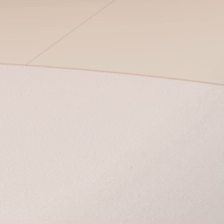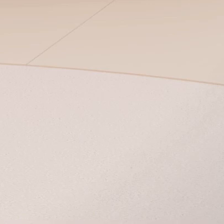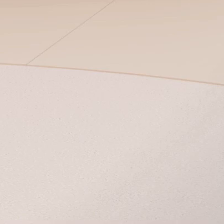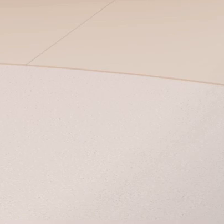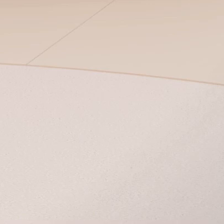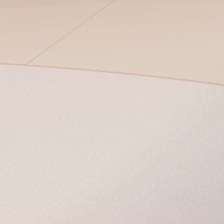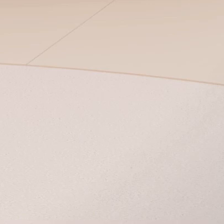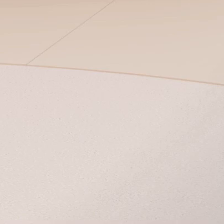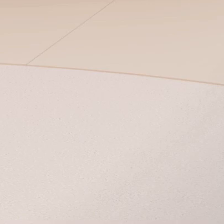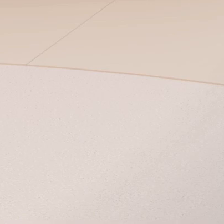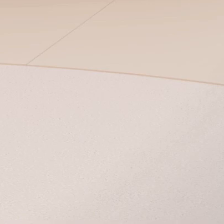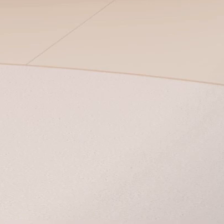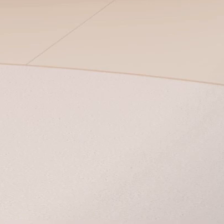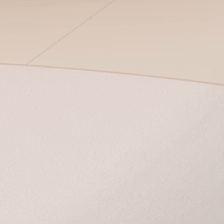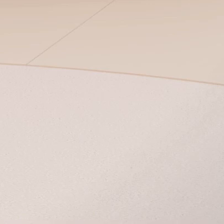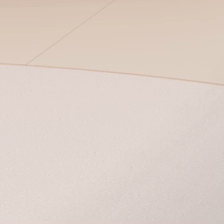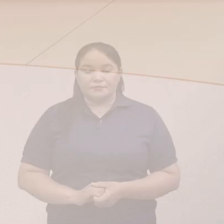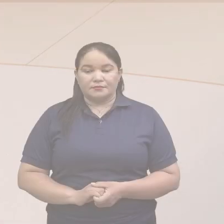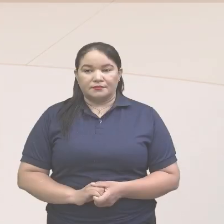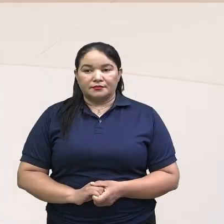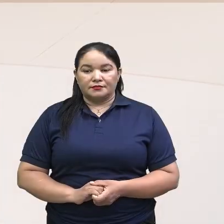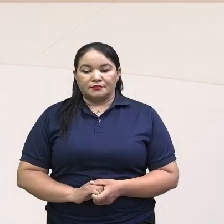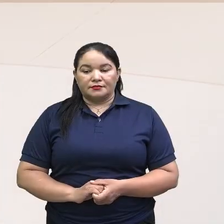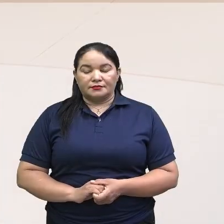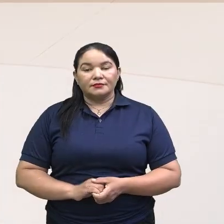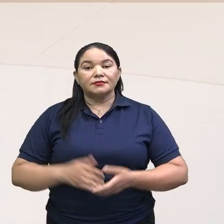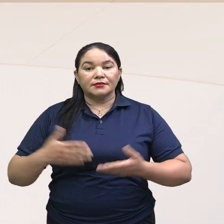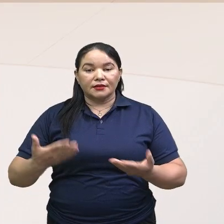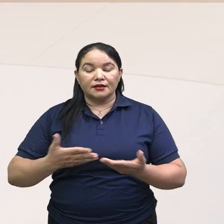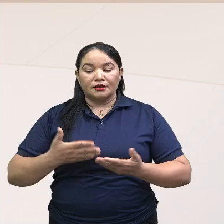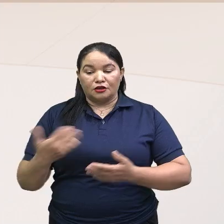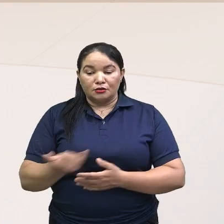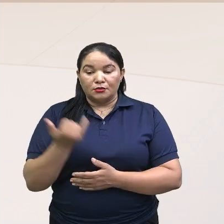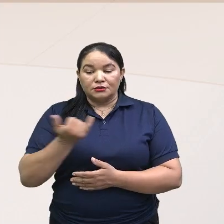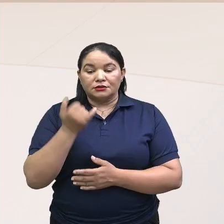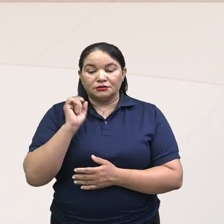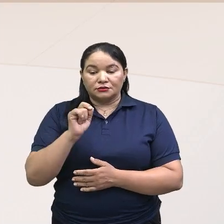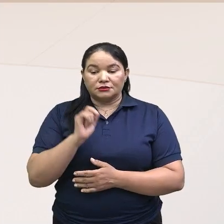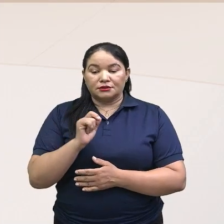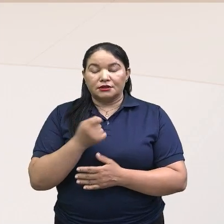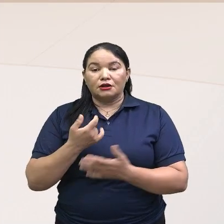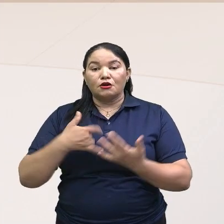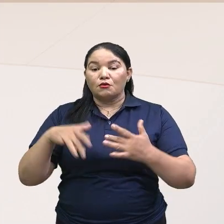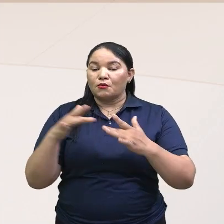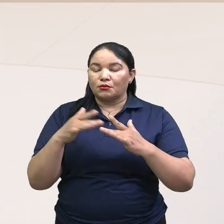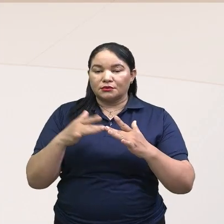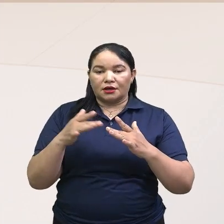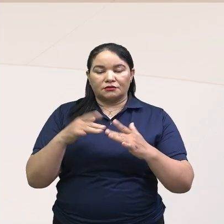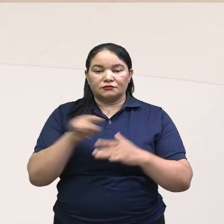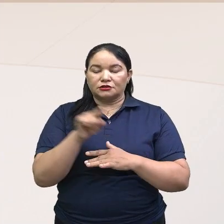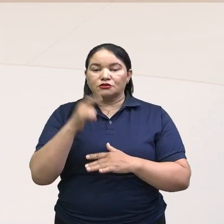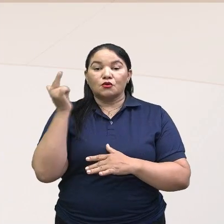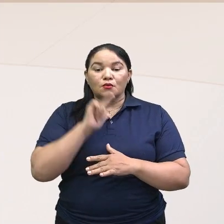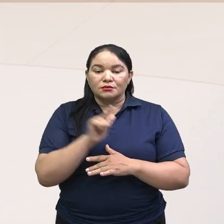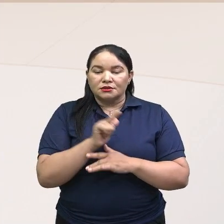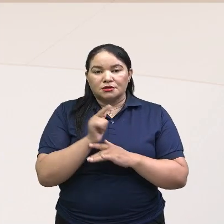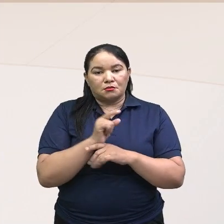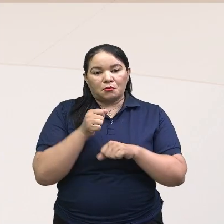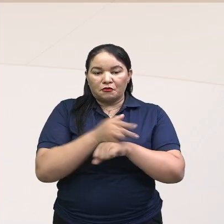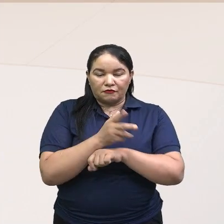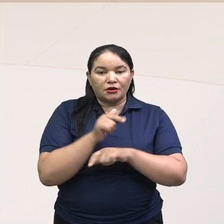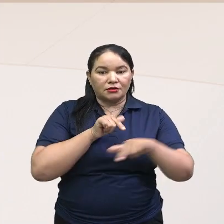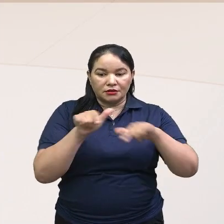ter essa rede de contato que vai fazer com que você possa conseguir um emprego, pode conseguir,